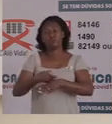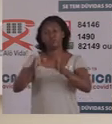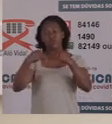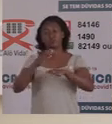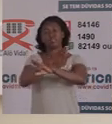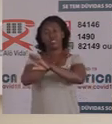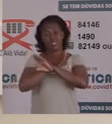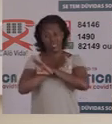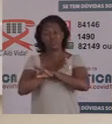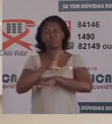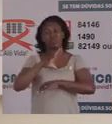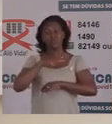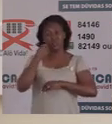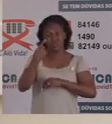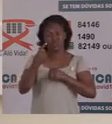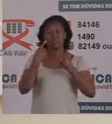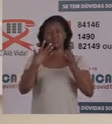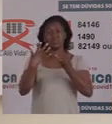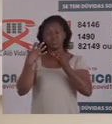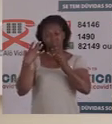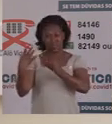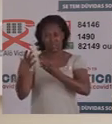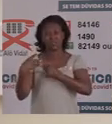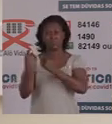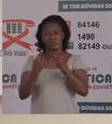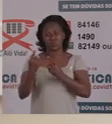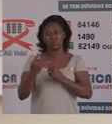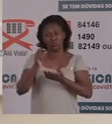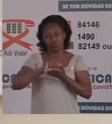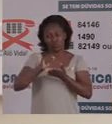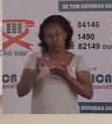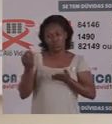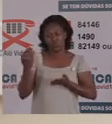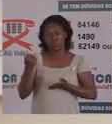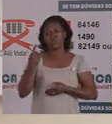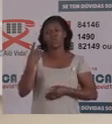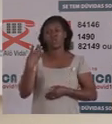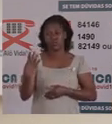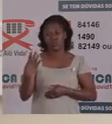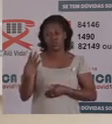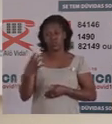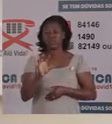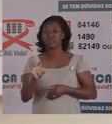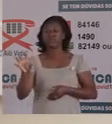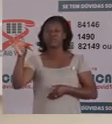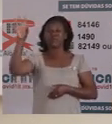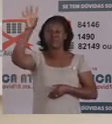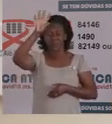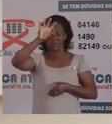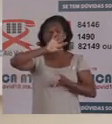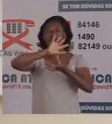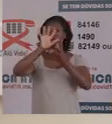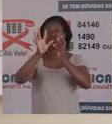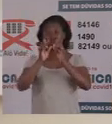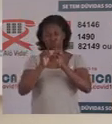casos, dos quais 14 foram registrados nas últimas 24 horas. Estes países todos aqui nesta